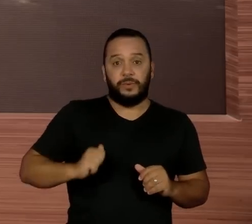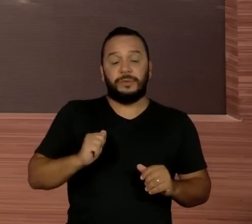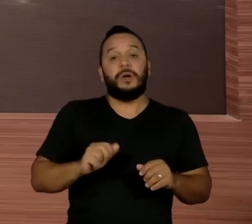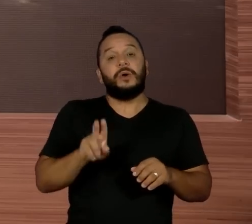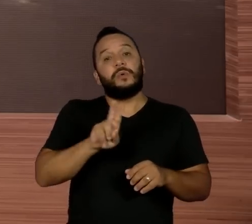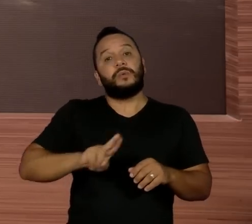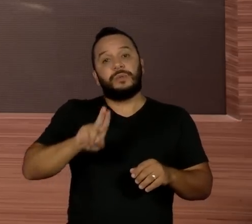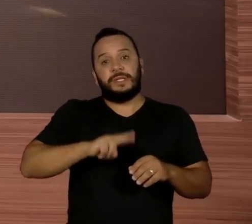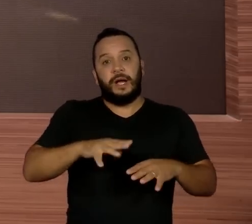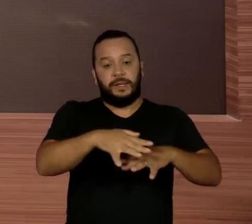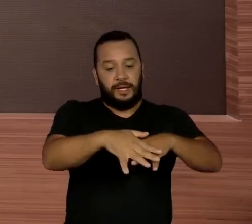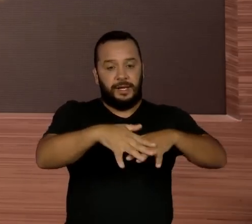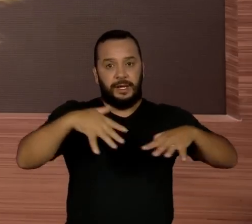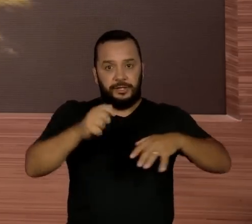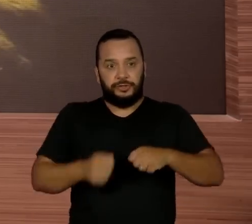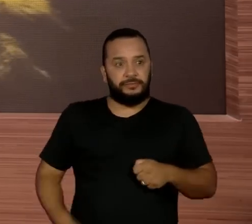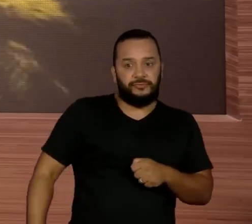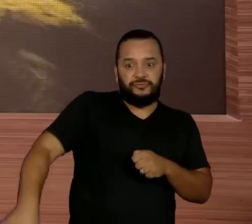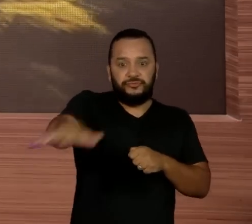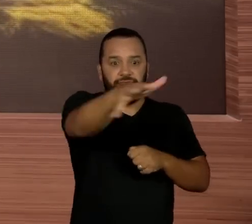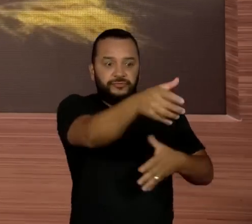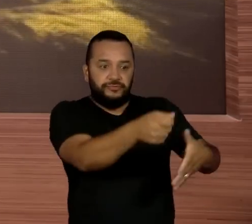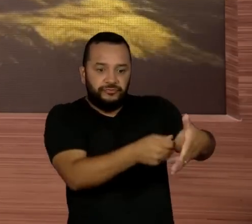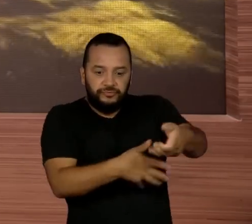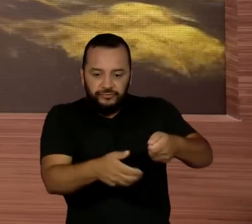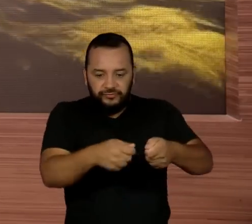no oceano.